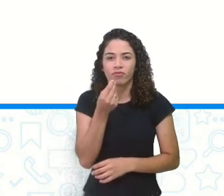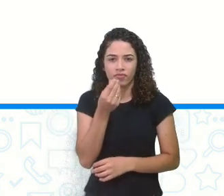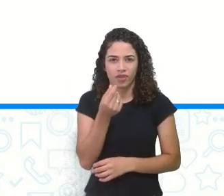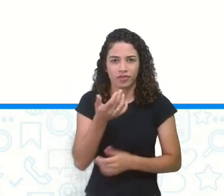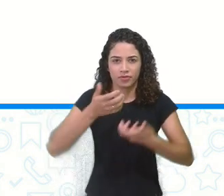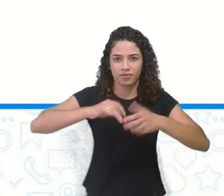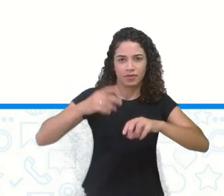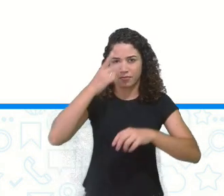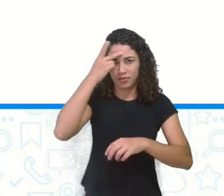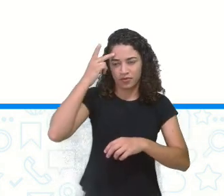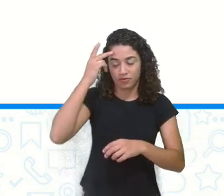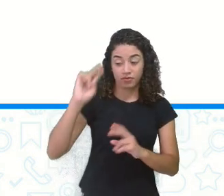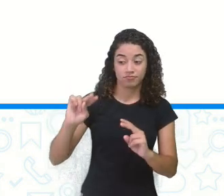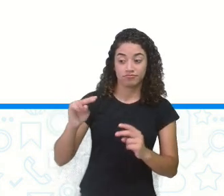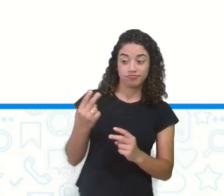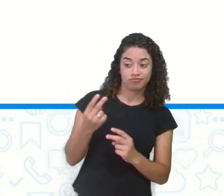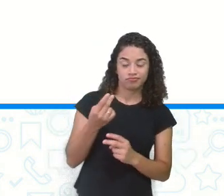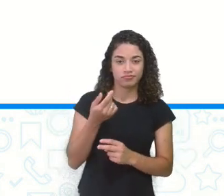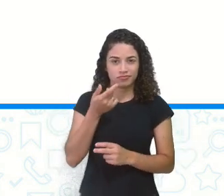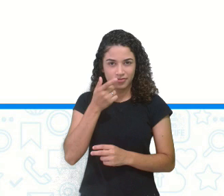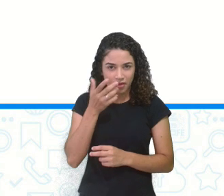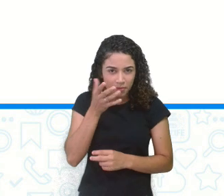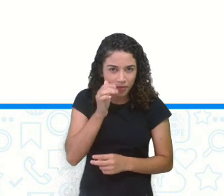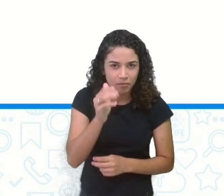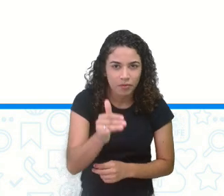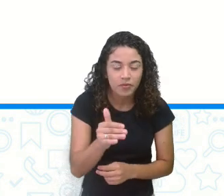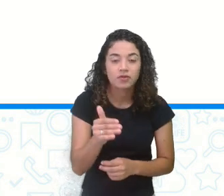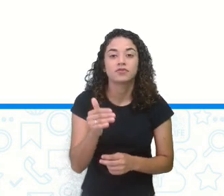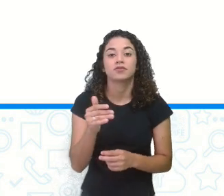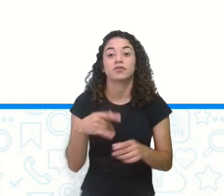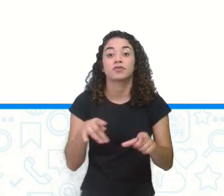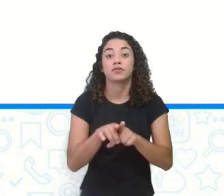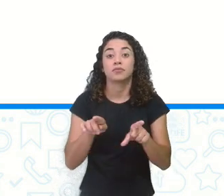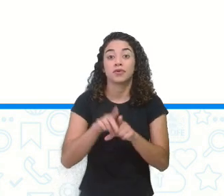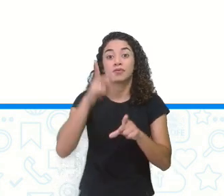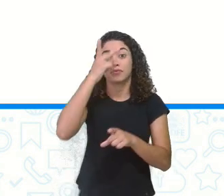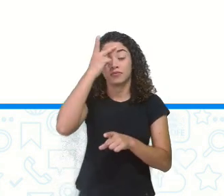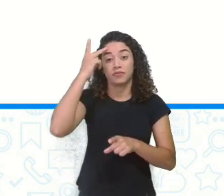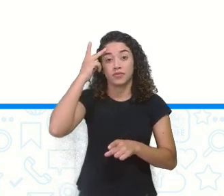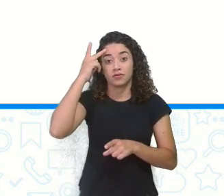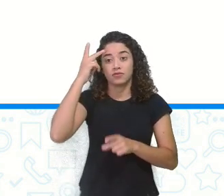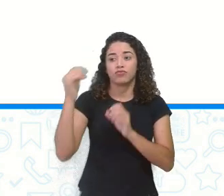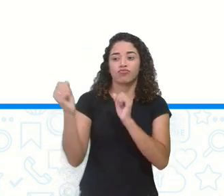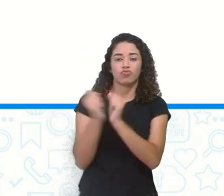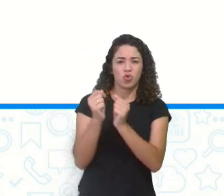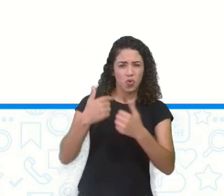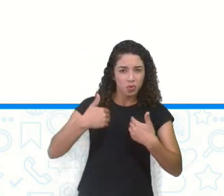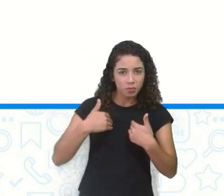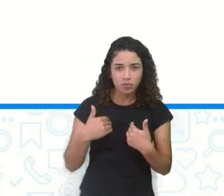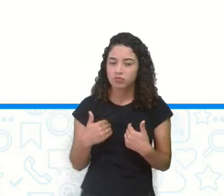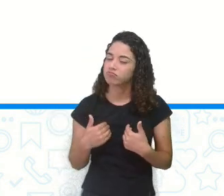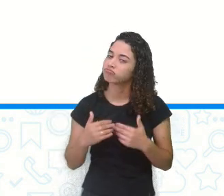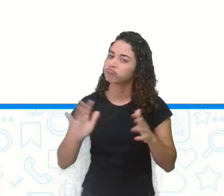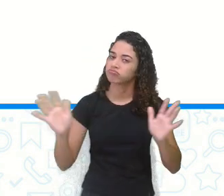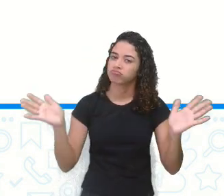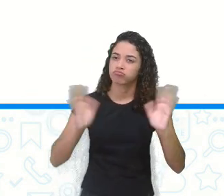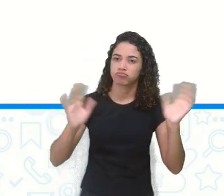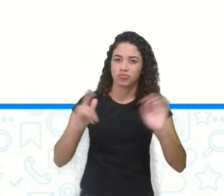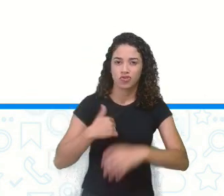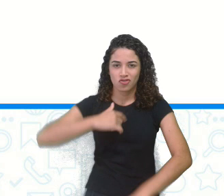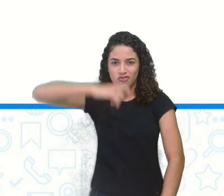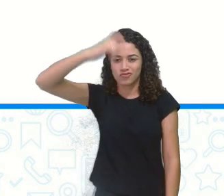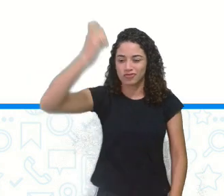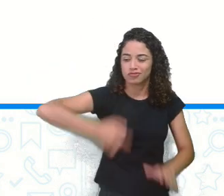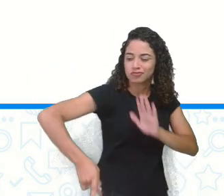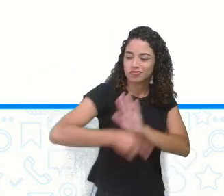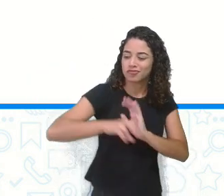olhudo, justo esse que vai bem com tudo, comigo não. Sou